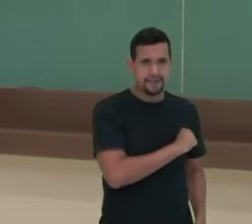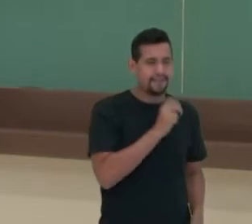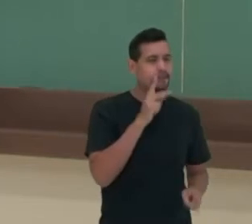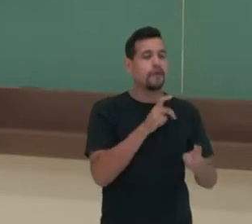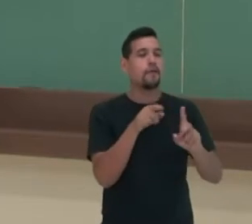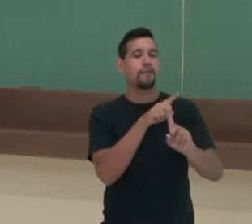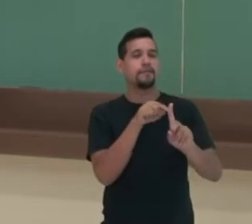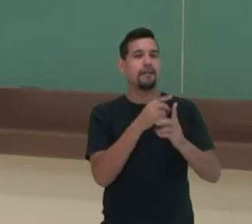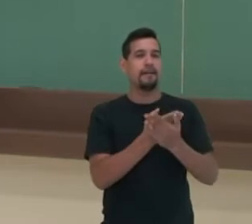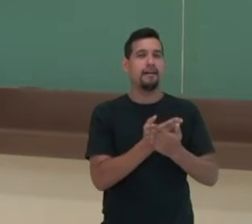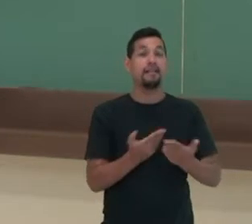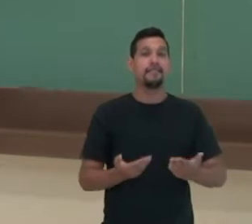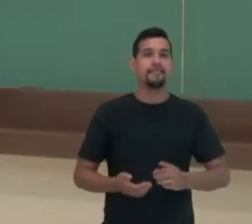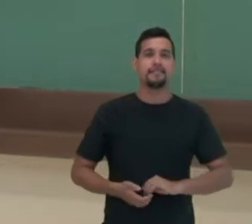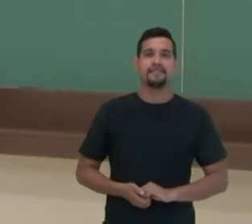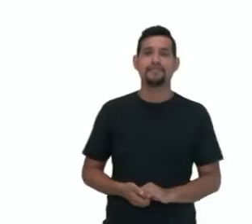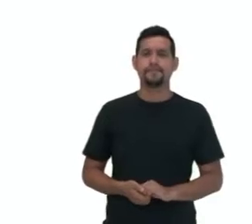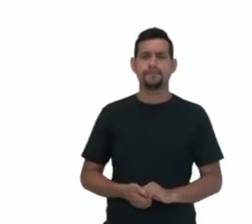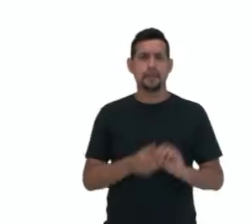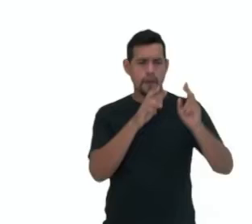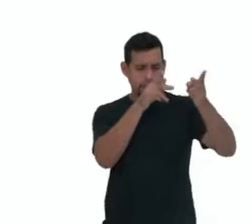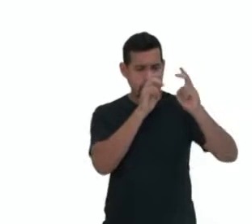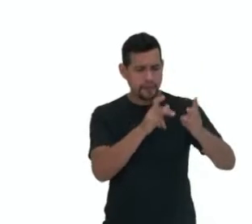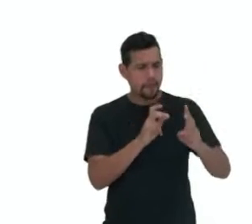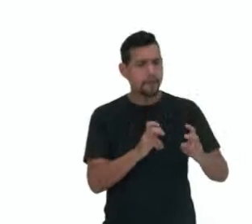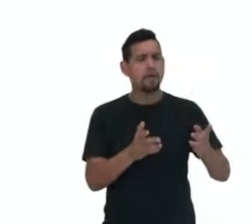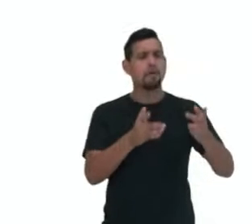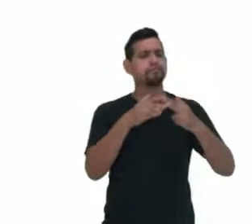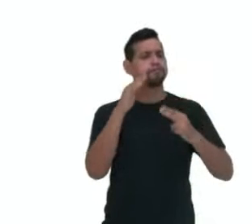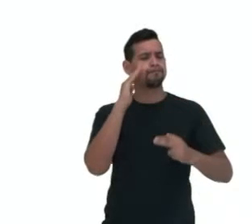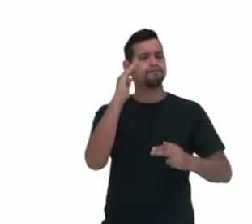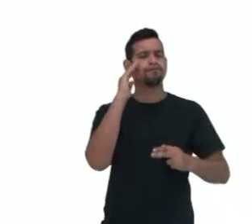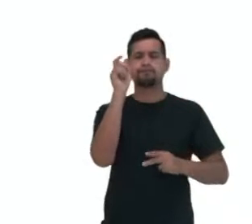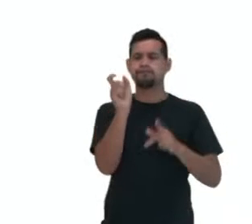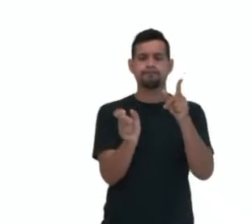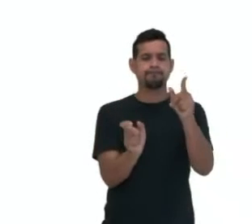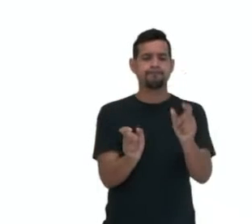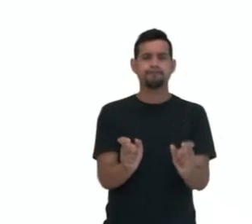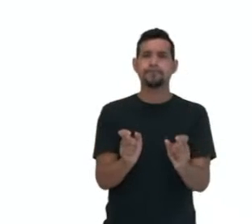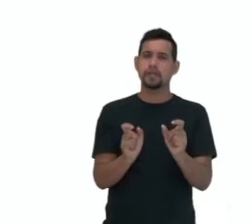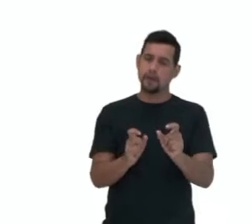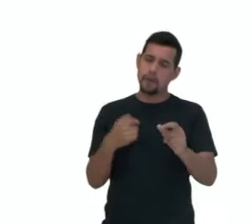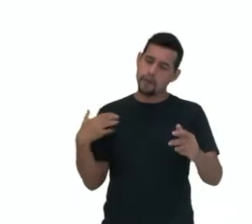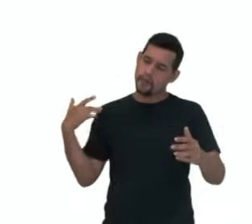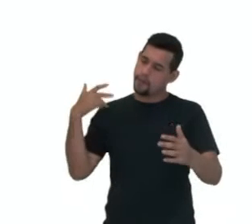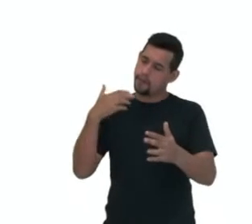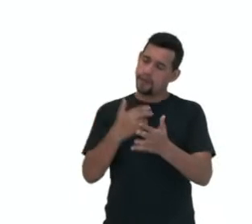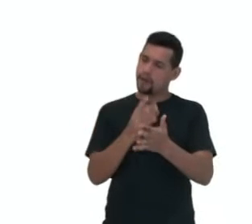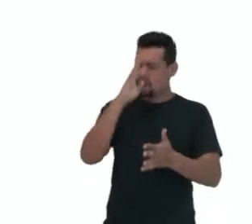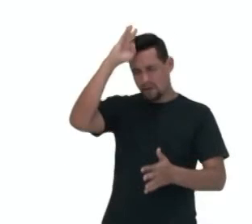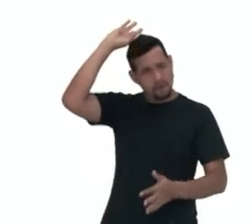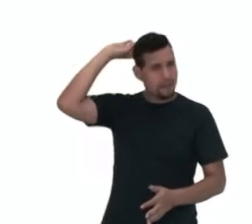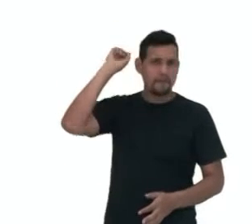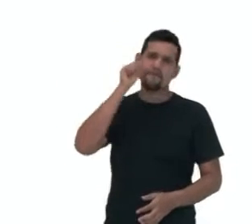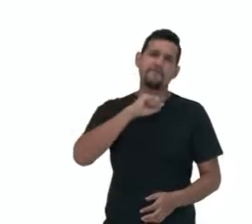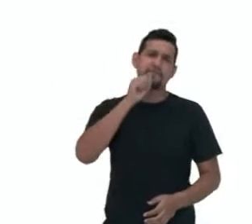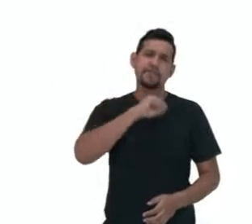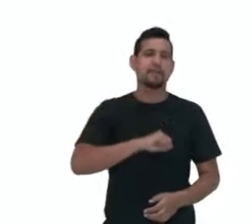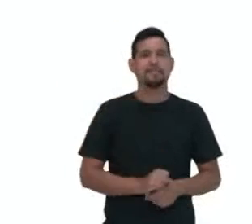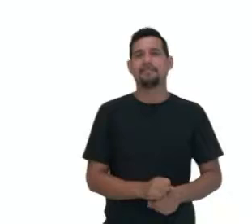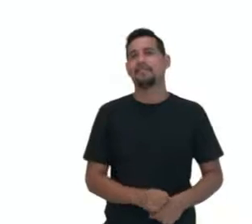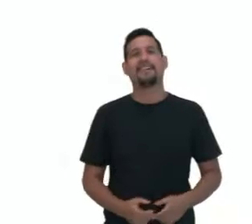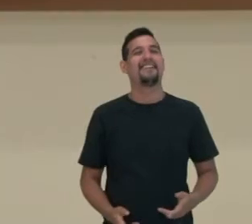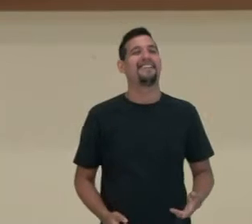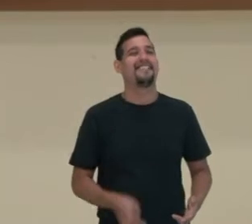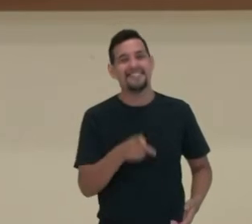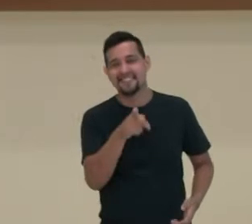objetivo desta aula. Identificar as principais características do período imperial da Roma Antiga. Bom, agora vocês